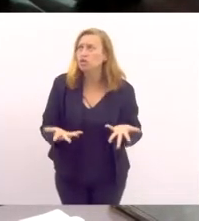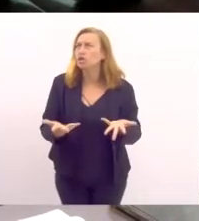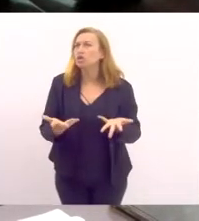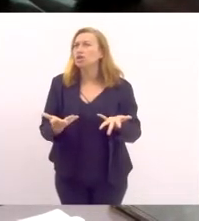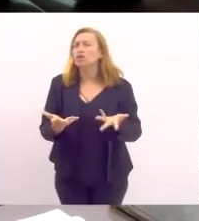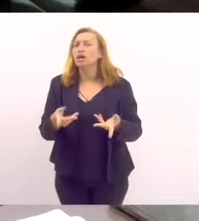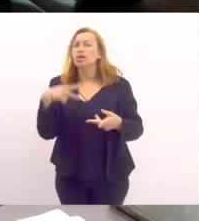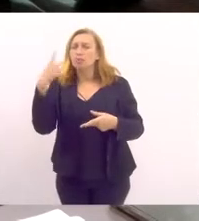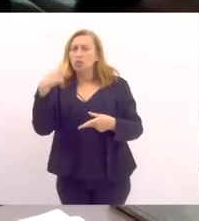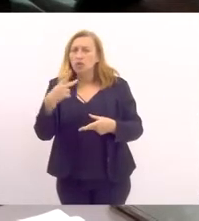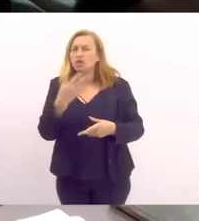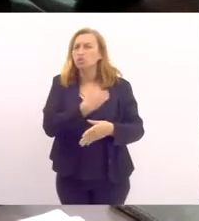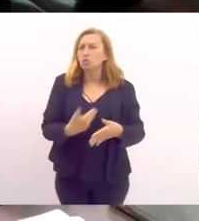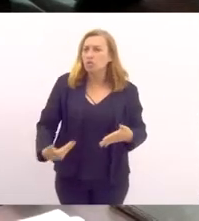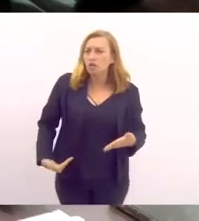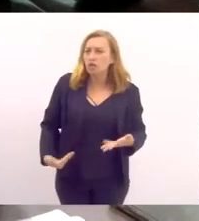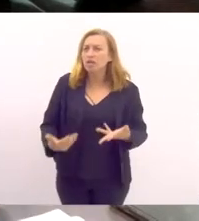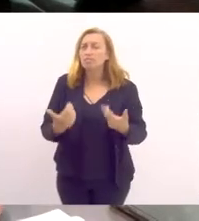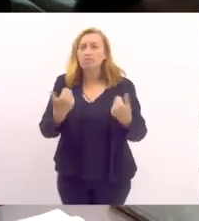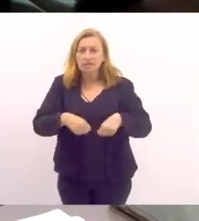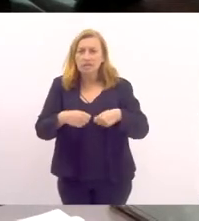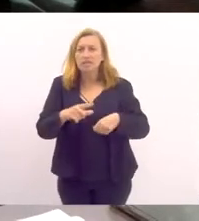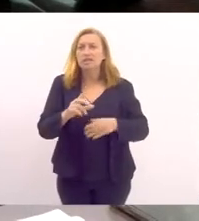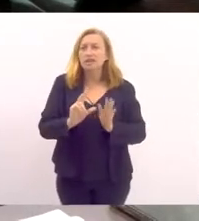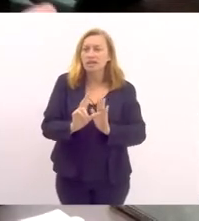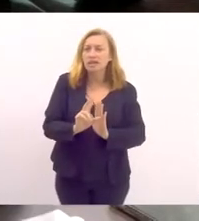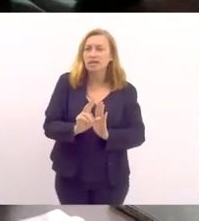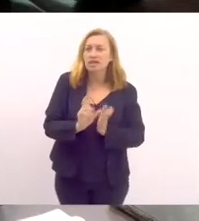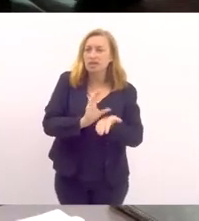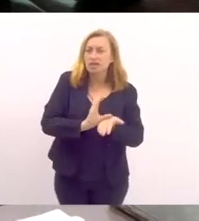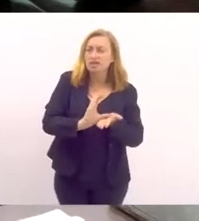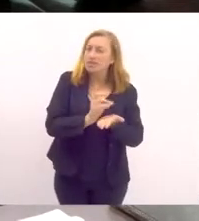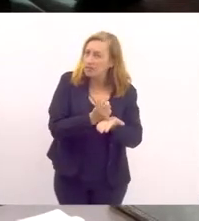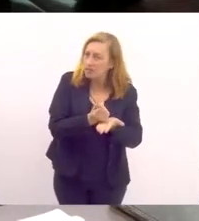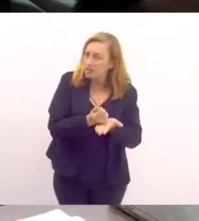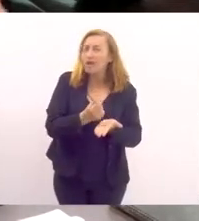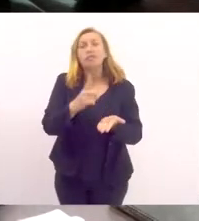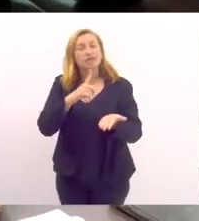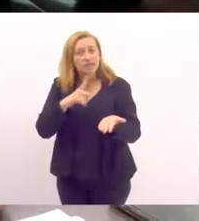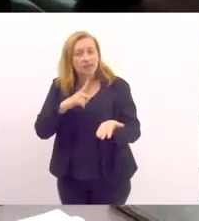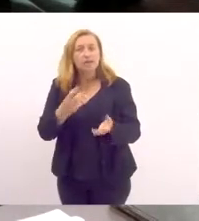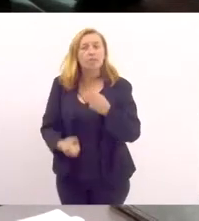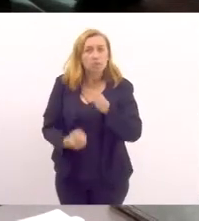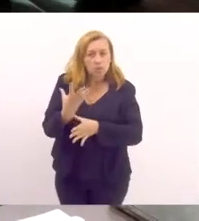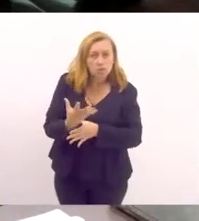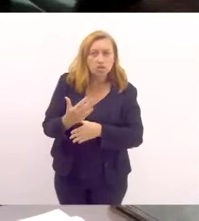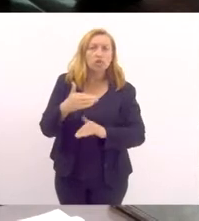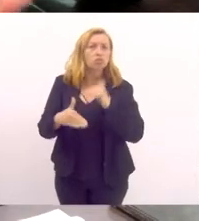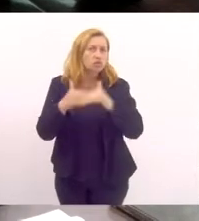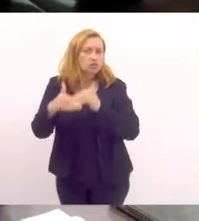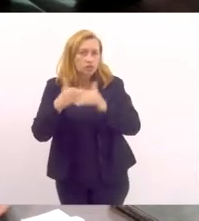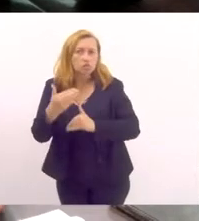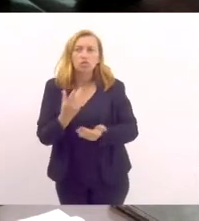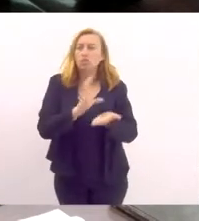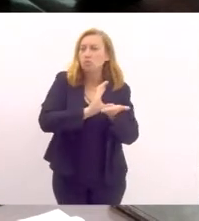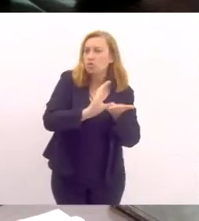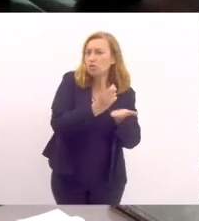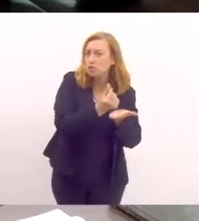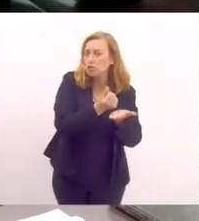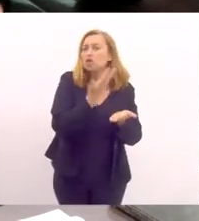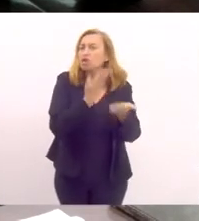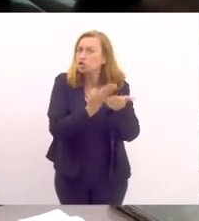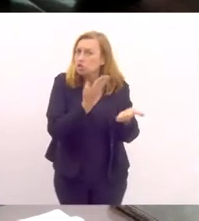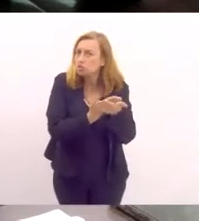como toda política de governo, a gente precisa ter verba. A gente precisa ter verba para promoção, verba para desenvolvimento, verba para estudo, verba